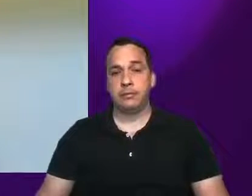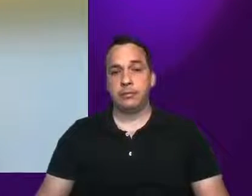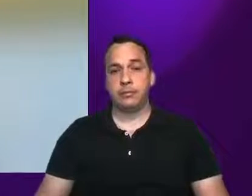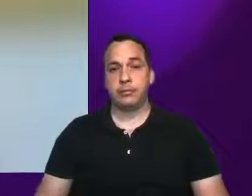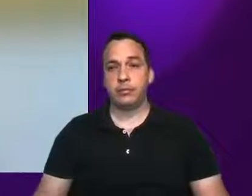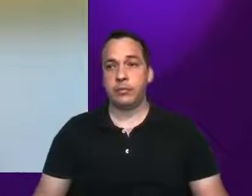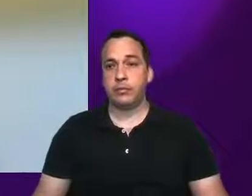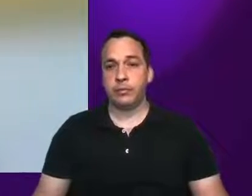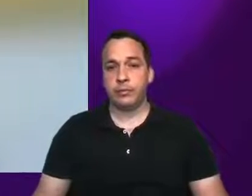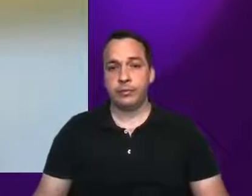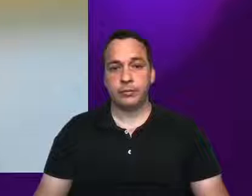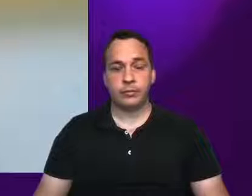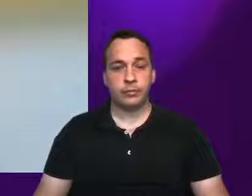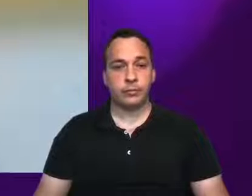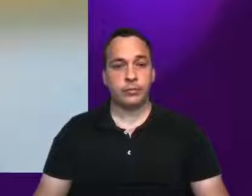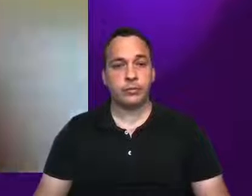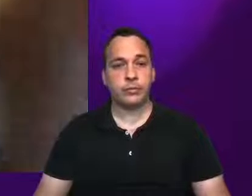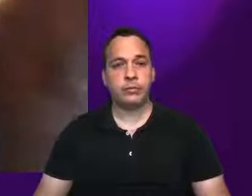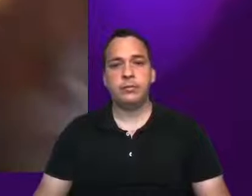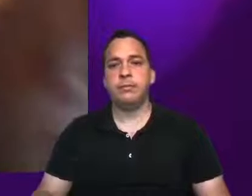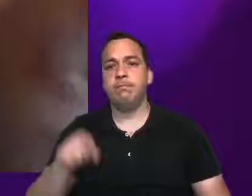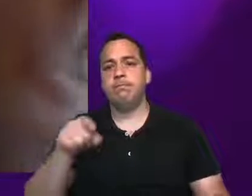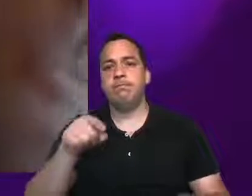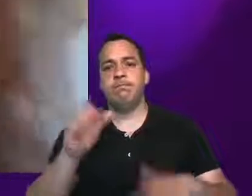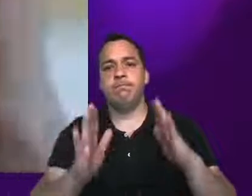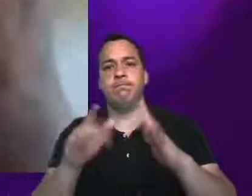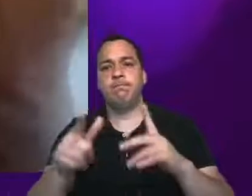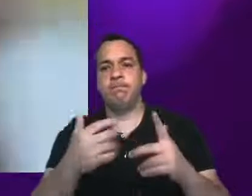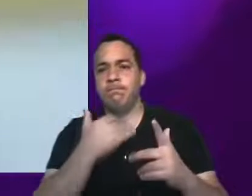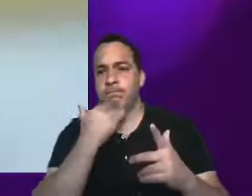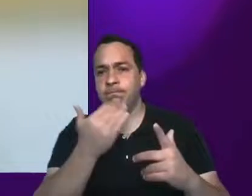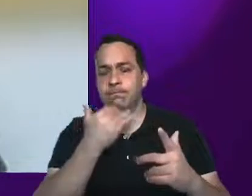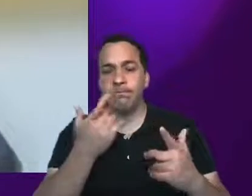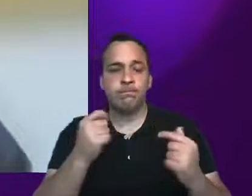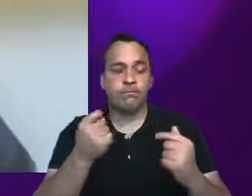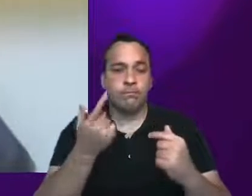nesse momento não tem alternativa, senão você vai ter que dialisar o doente.